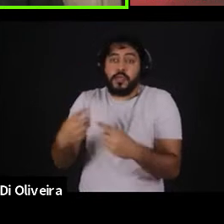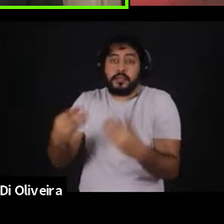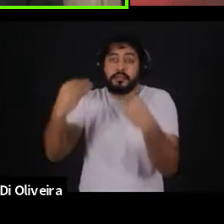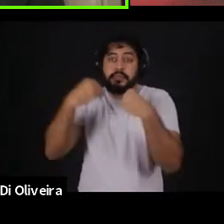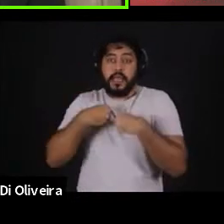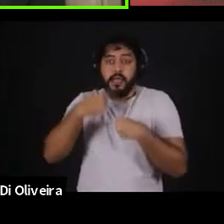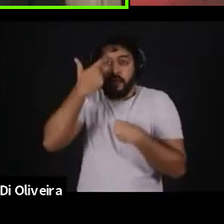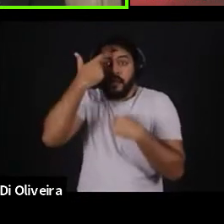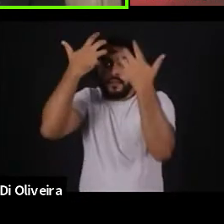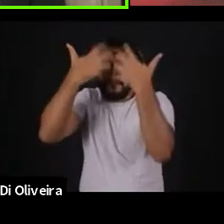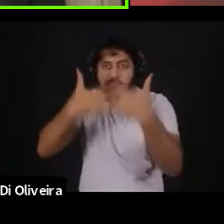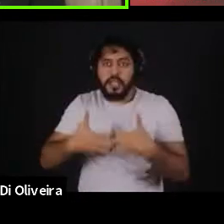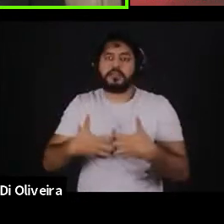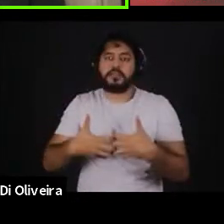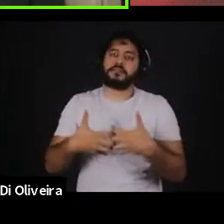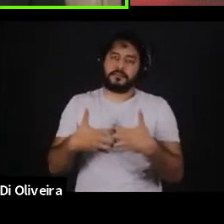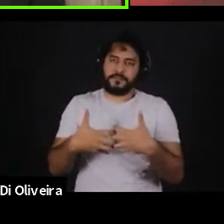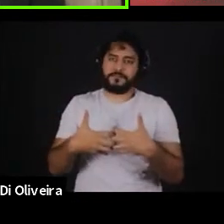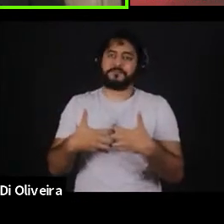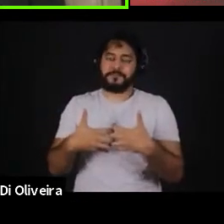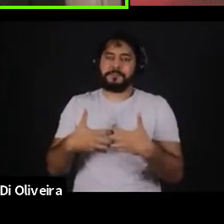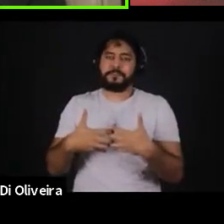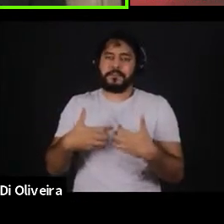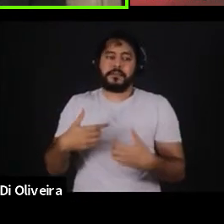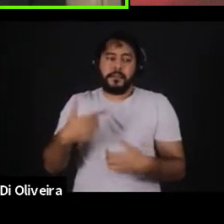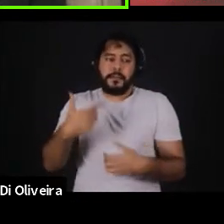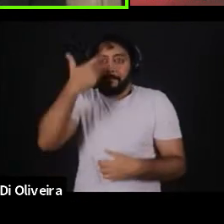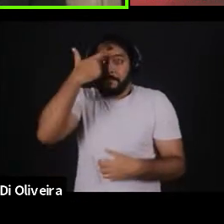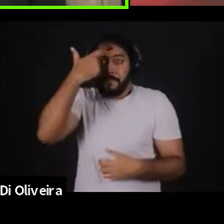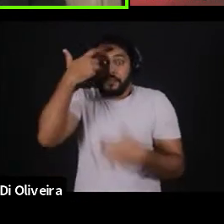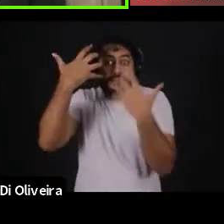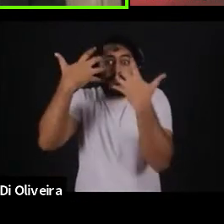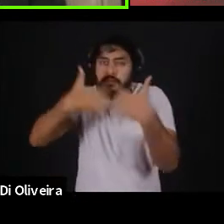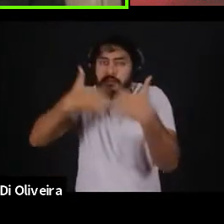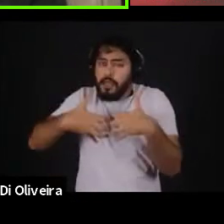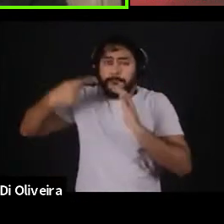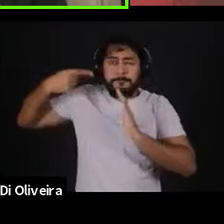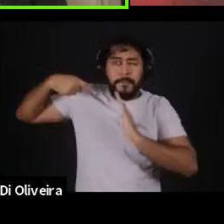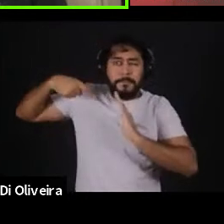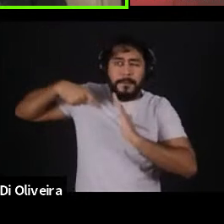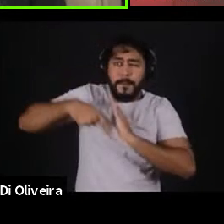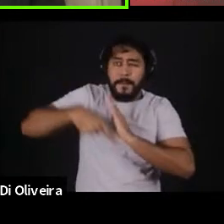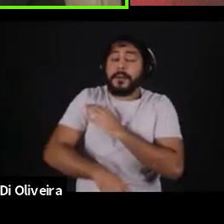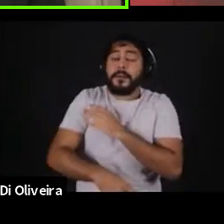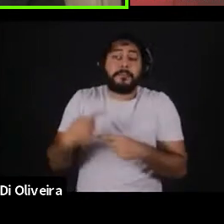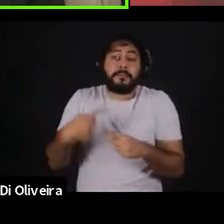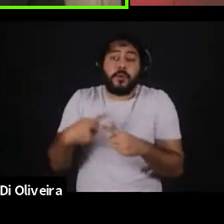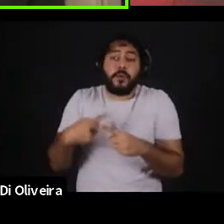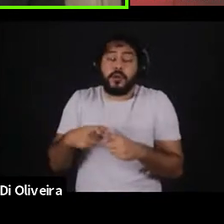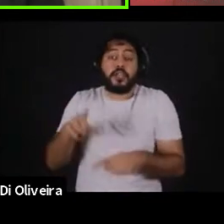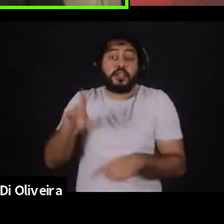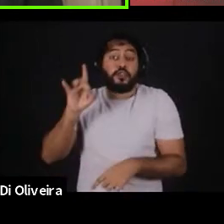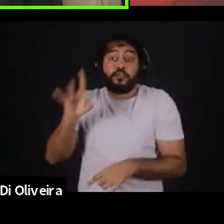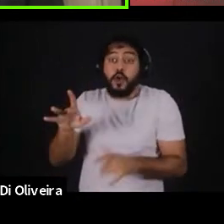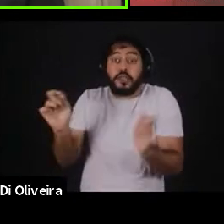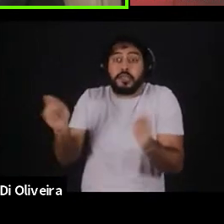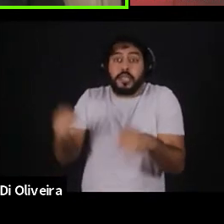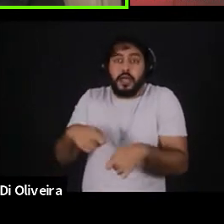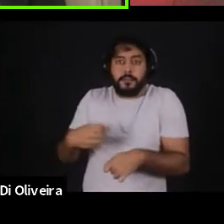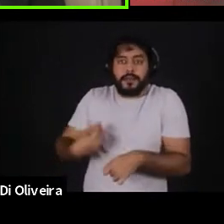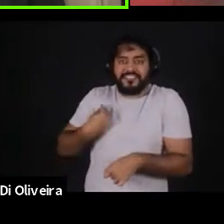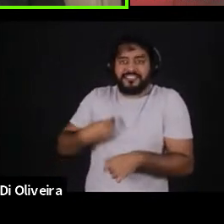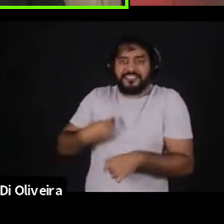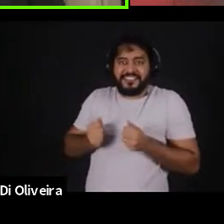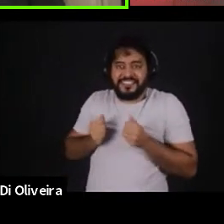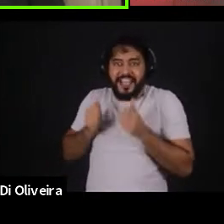pensar, de tal maneira aguçado, que esse pensar só pode existir como ação,